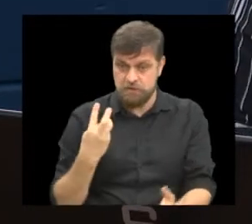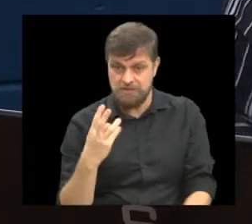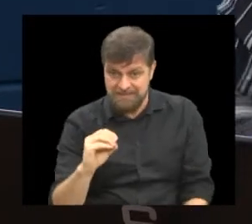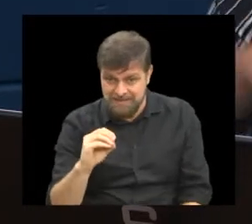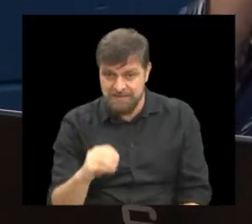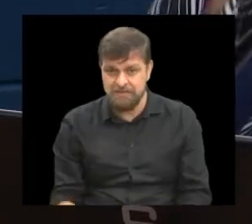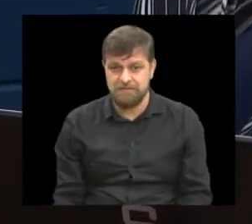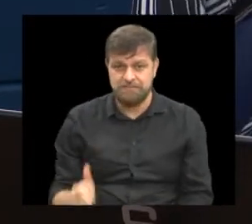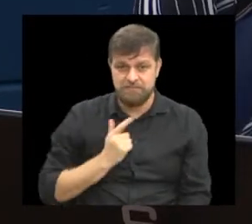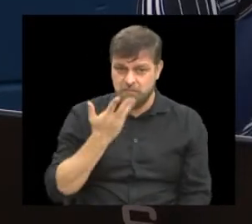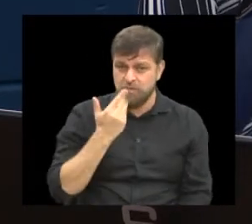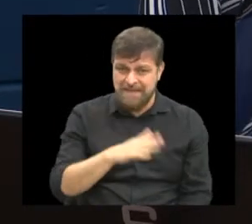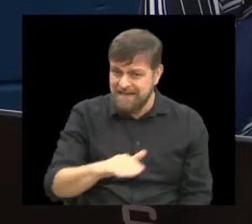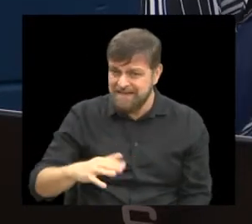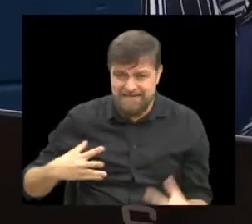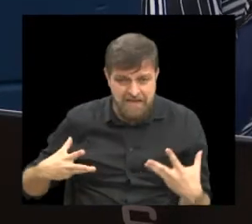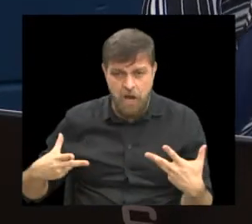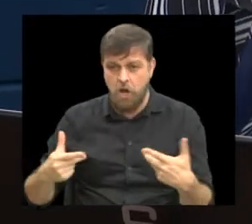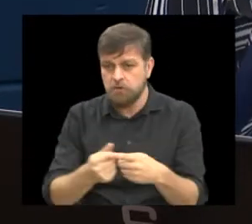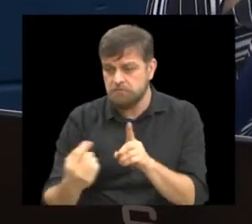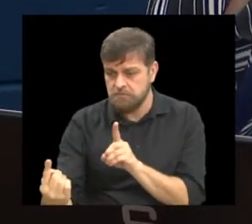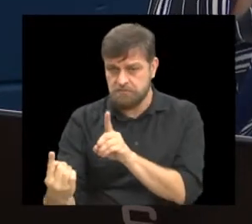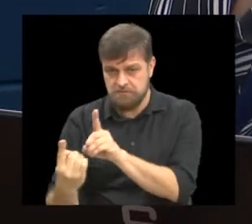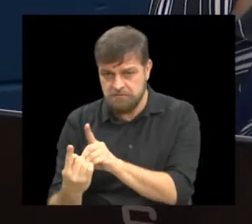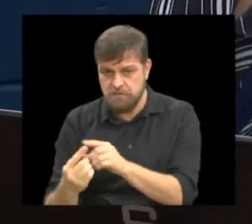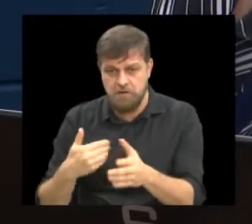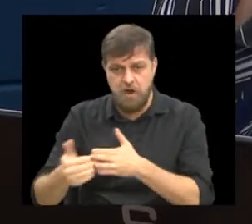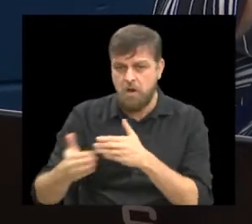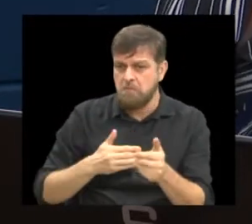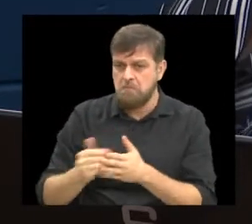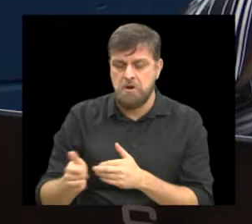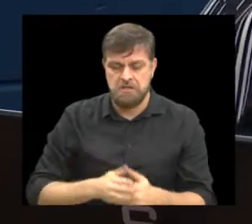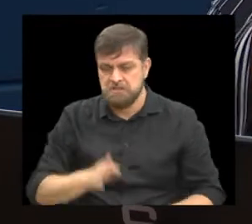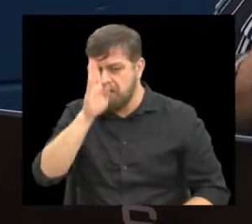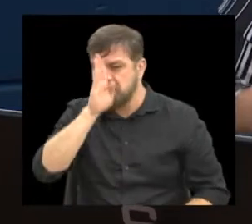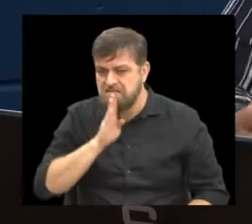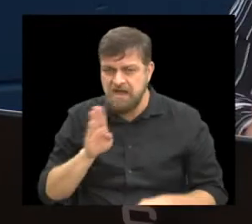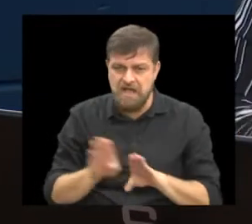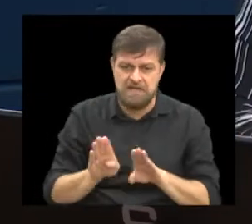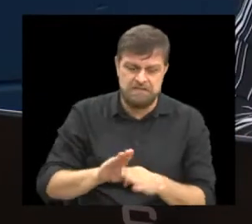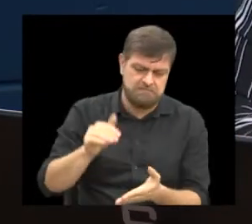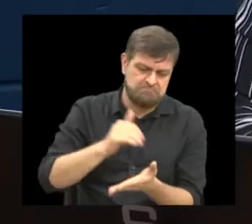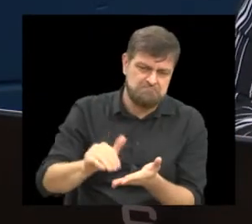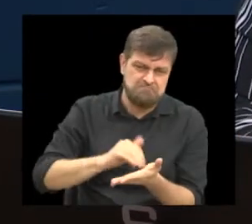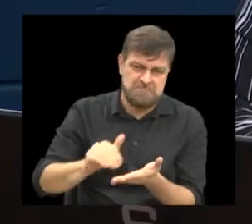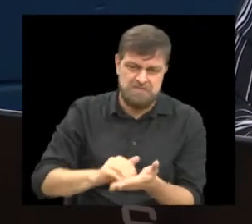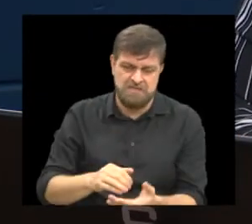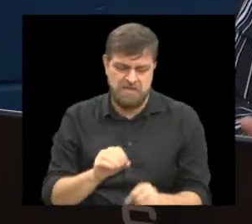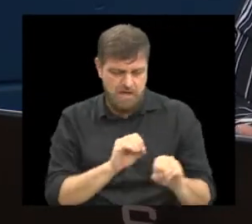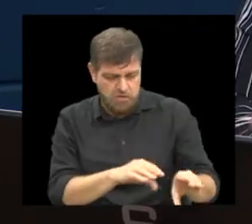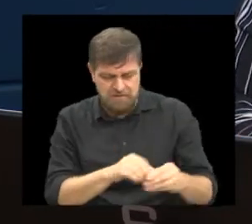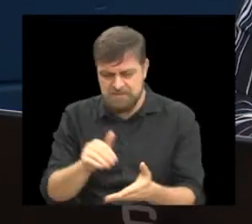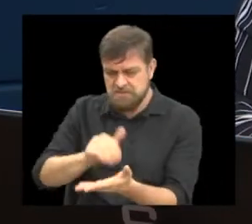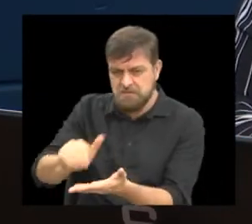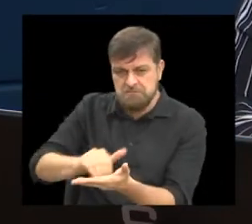têm todas o mesmo atendimento. Não me importa se é bolsista, não me importa se é Secretaria de Saúde, de Educação,